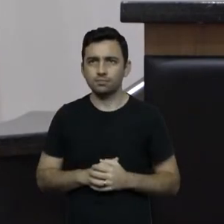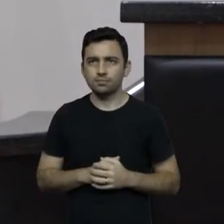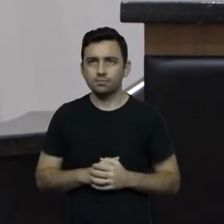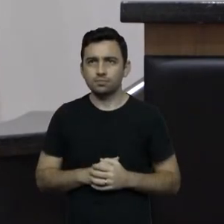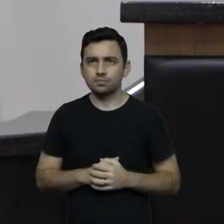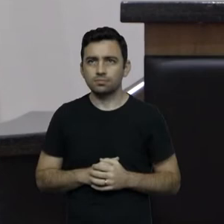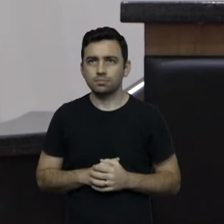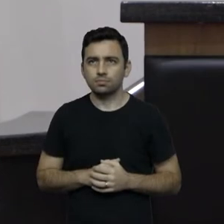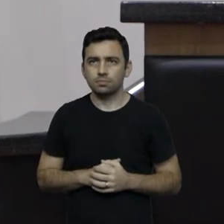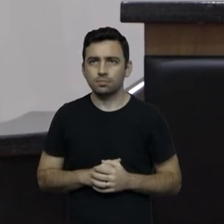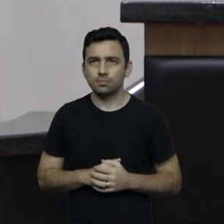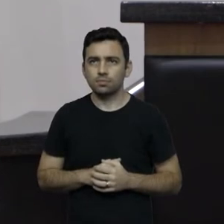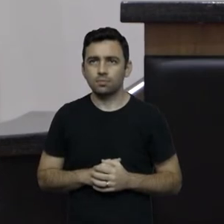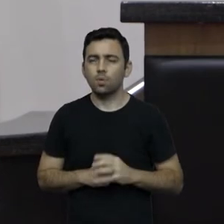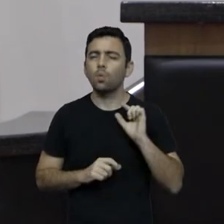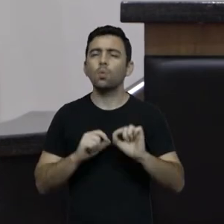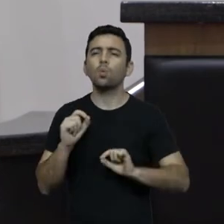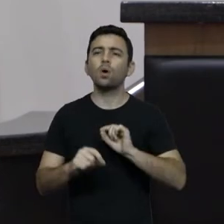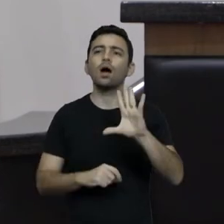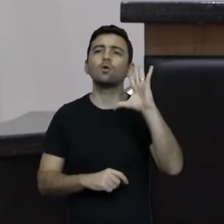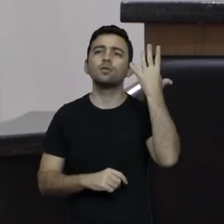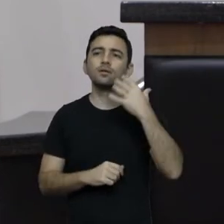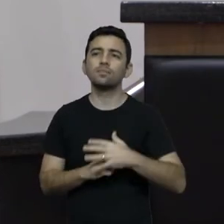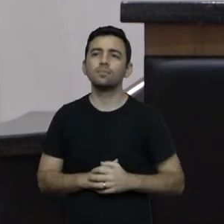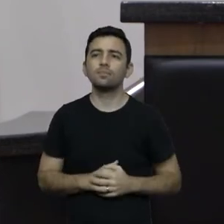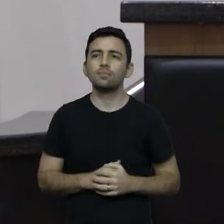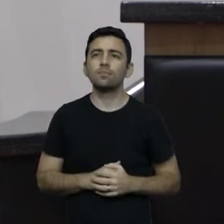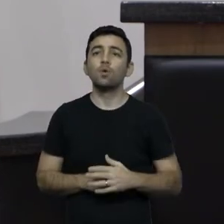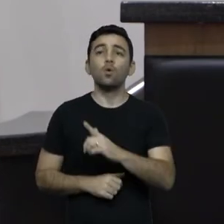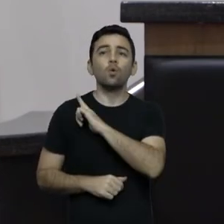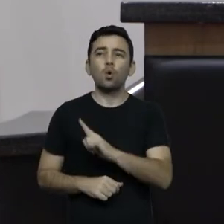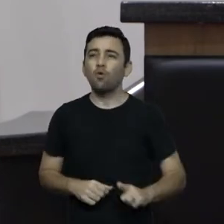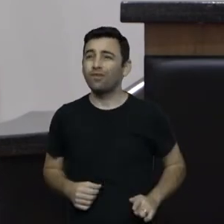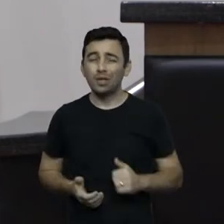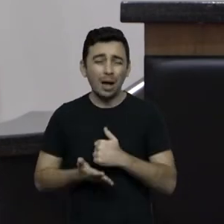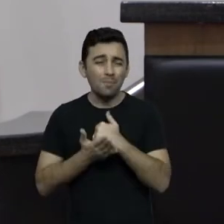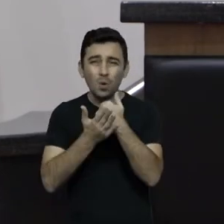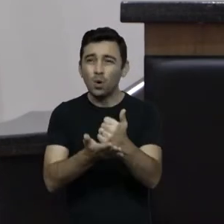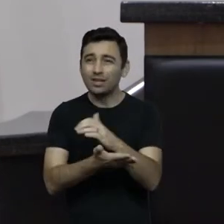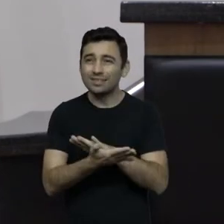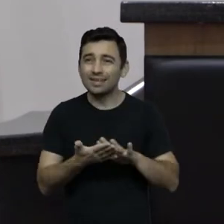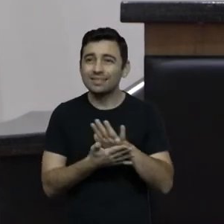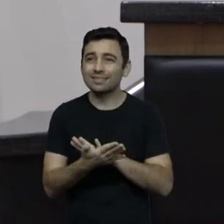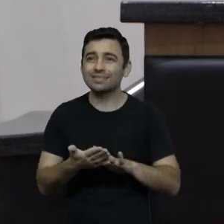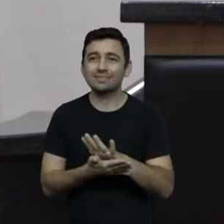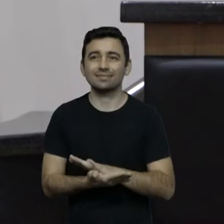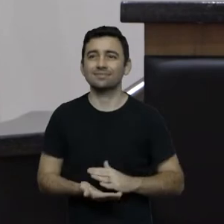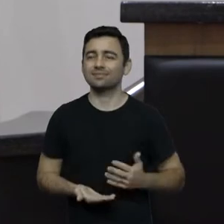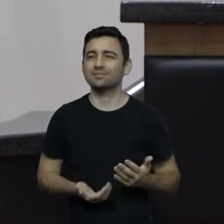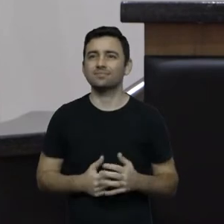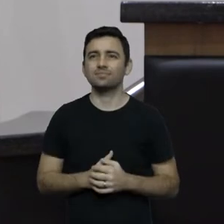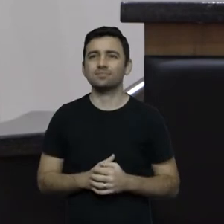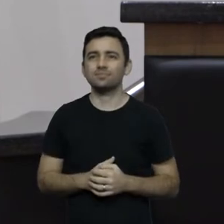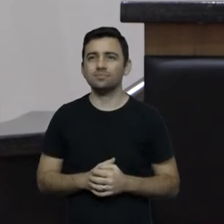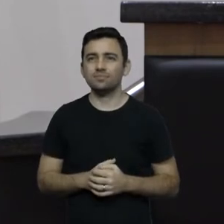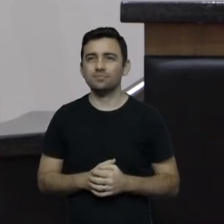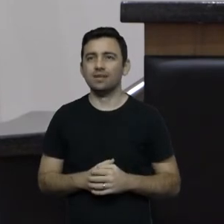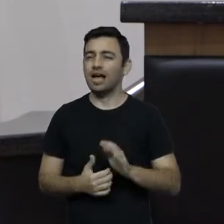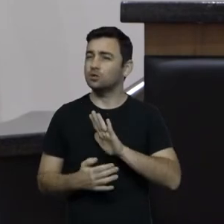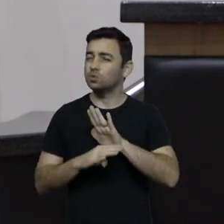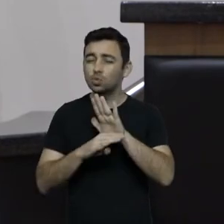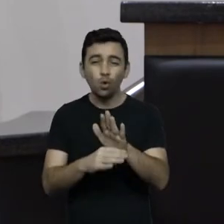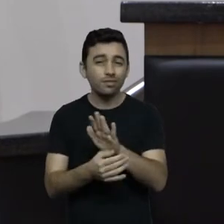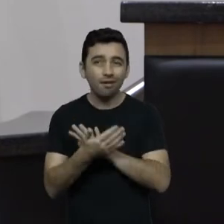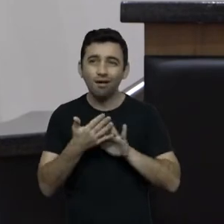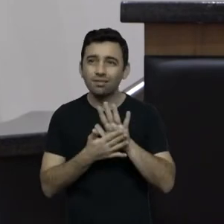acontece e o que que acontece o governo não contribuiu em nada absolutamente nada não ajudou